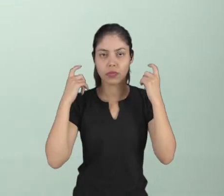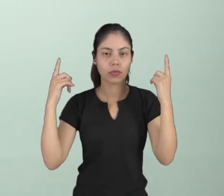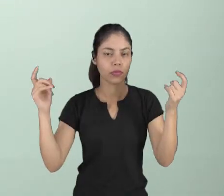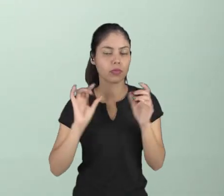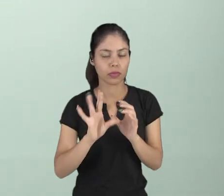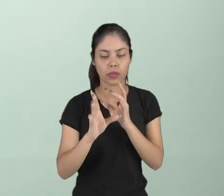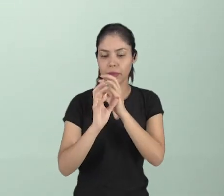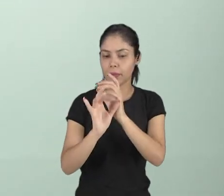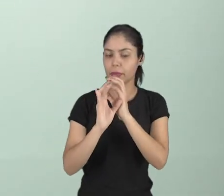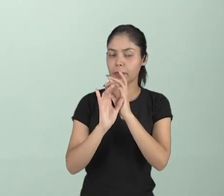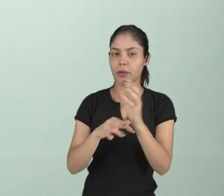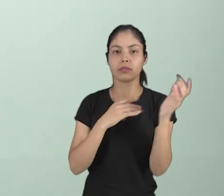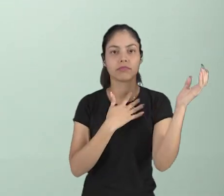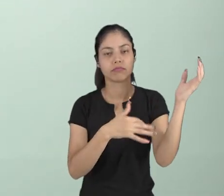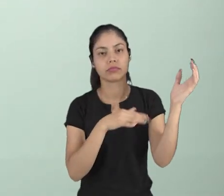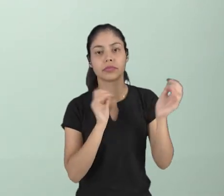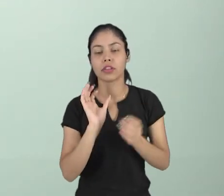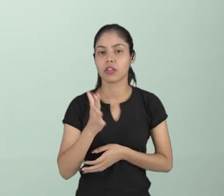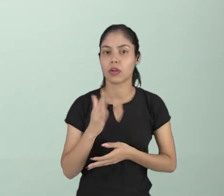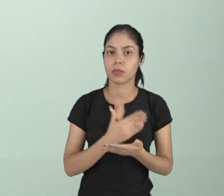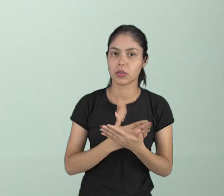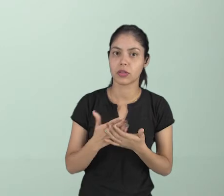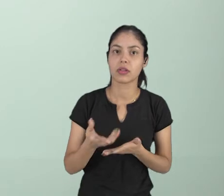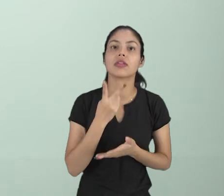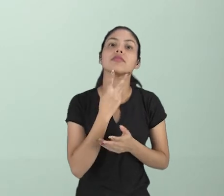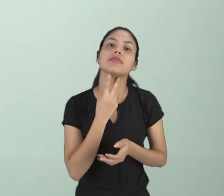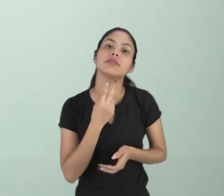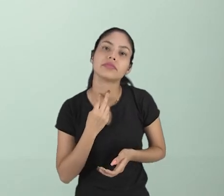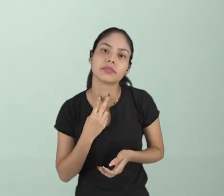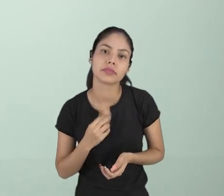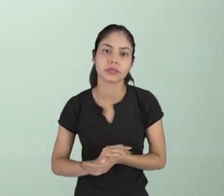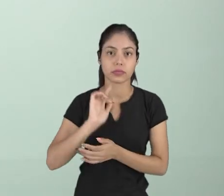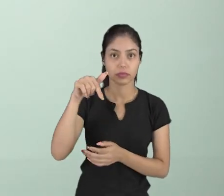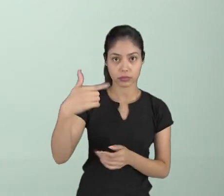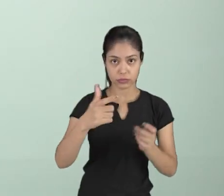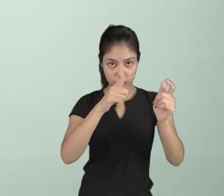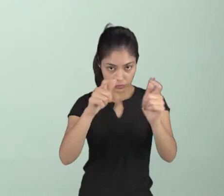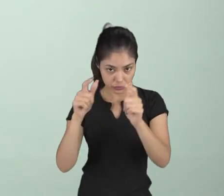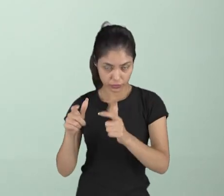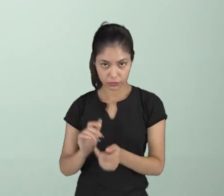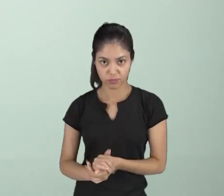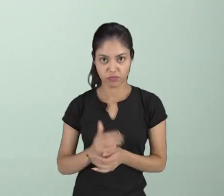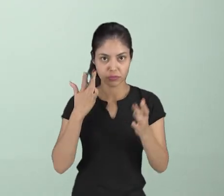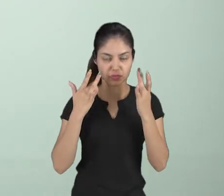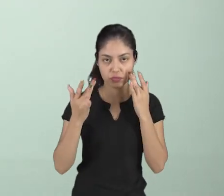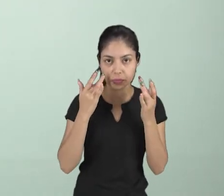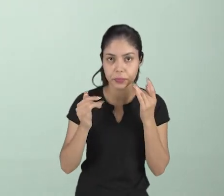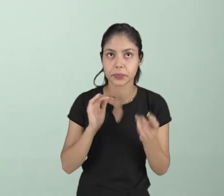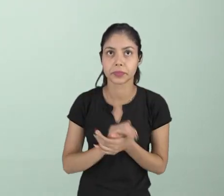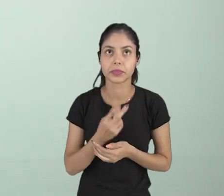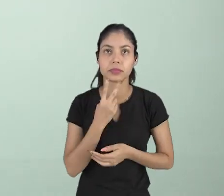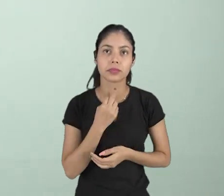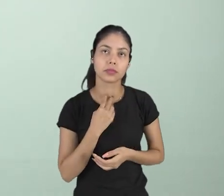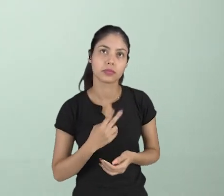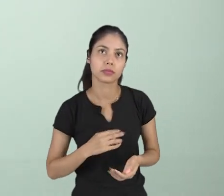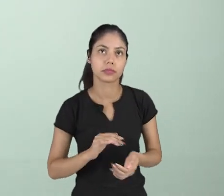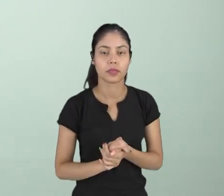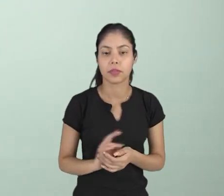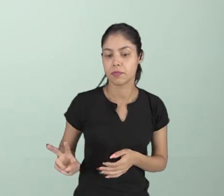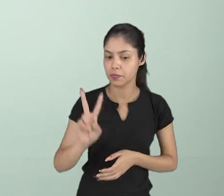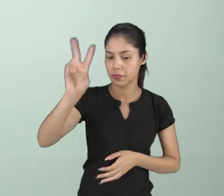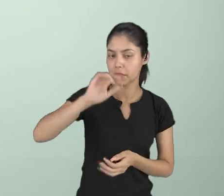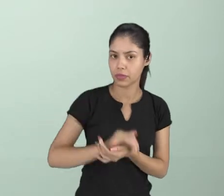ser reproduzidos. A voz humana, ela estava sempre num outro lugar. E no teatro, a voz humana era